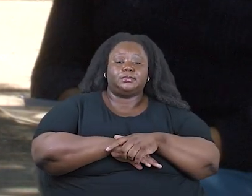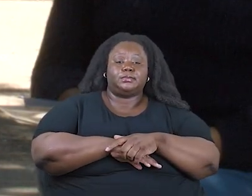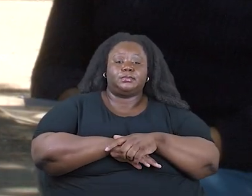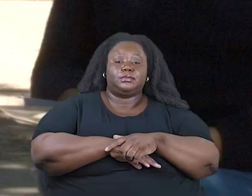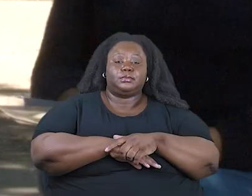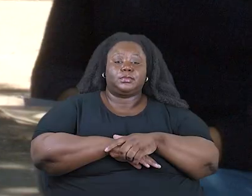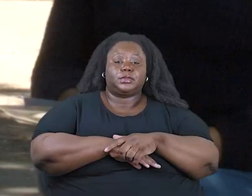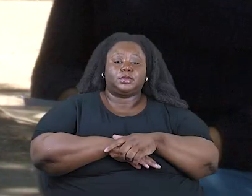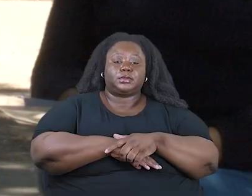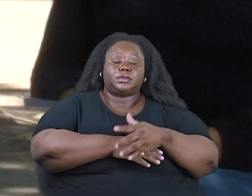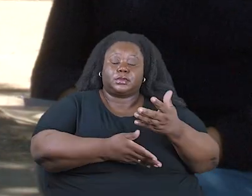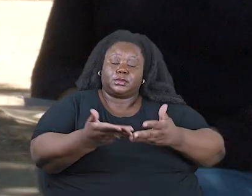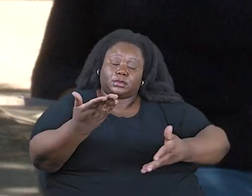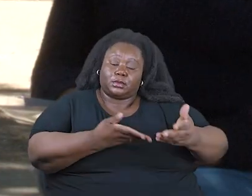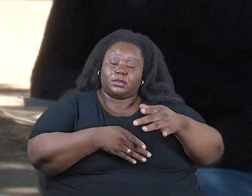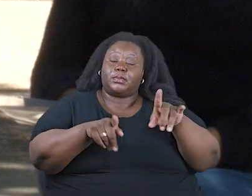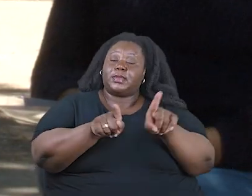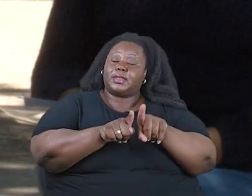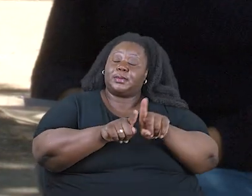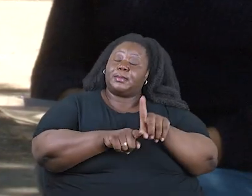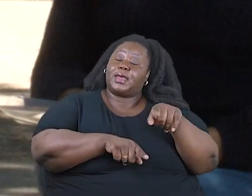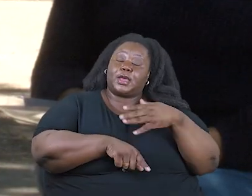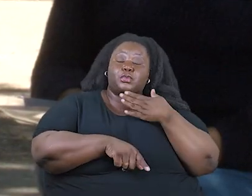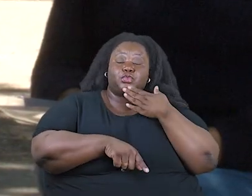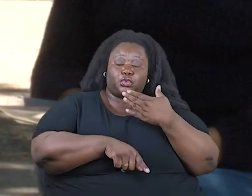interativa, também é um tipo de múltiplo.